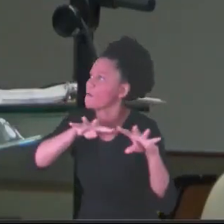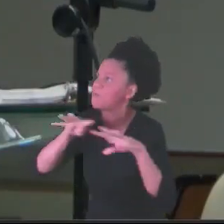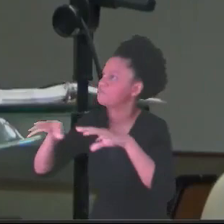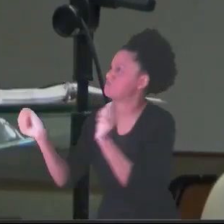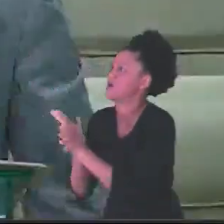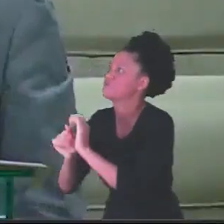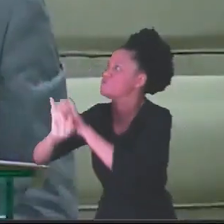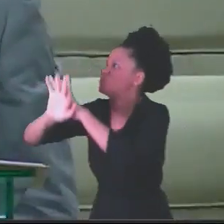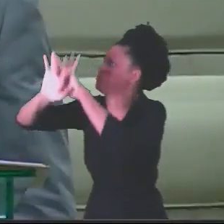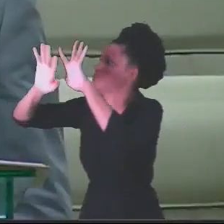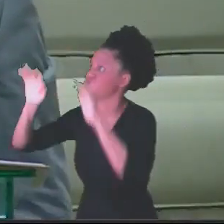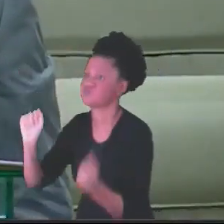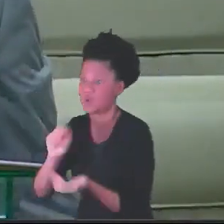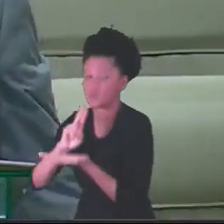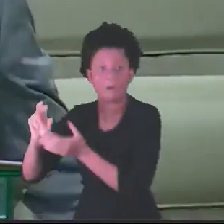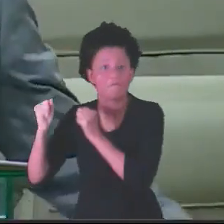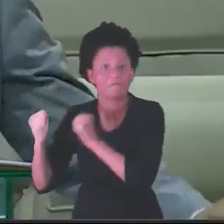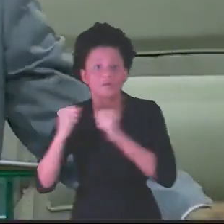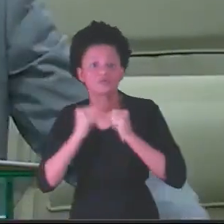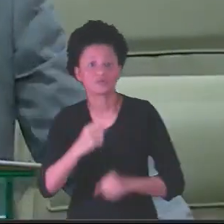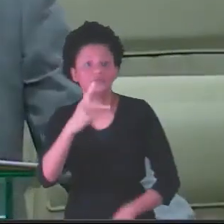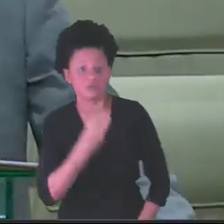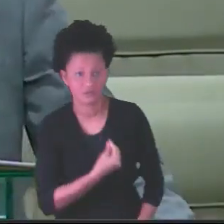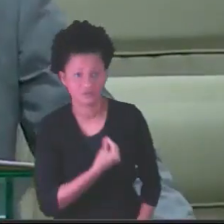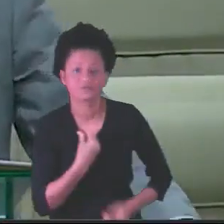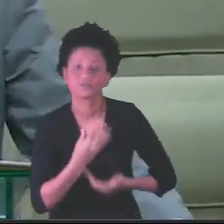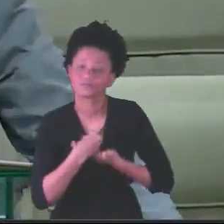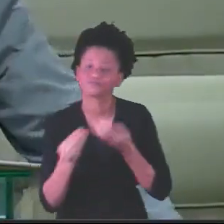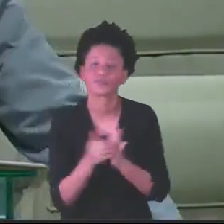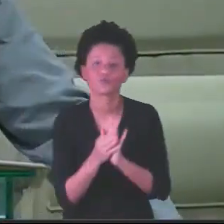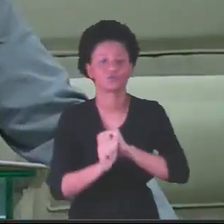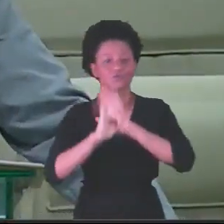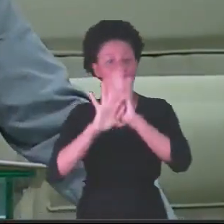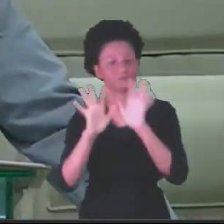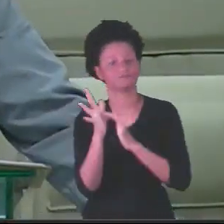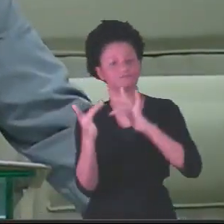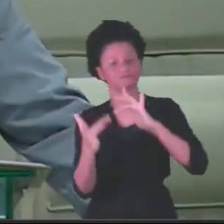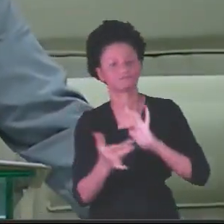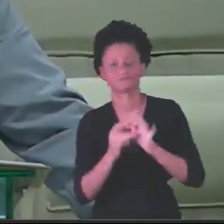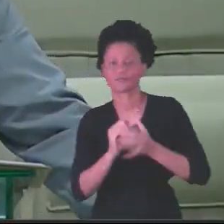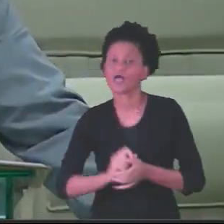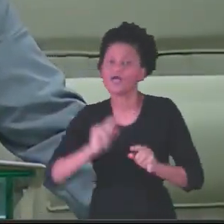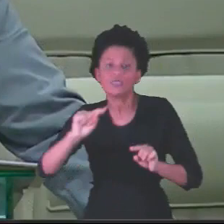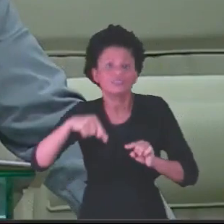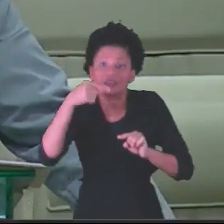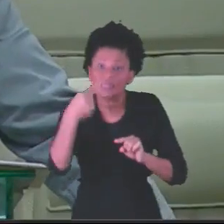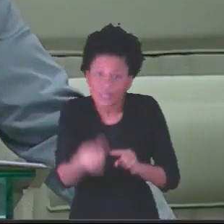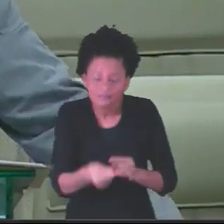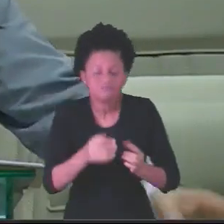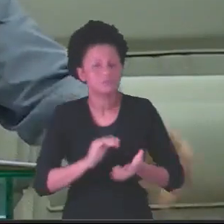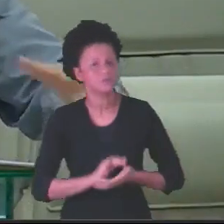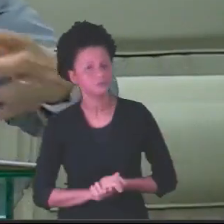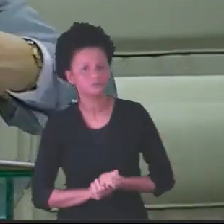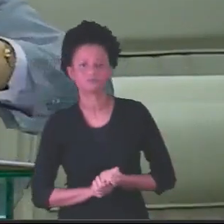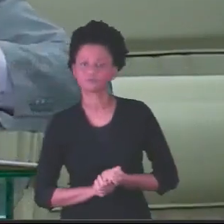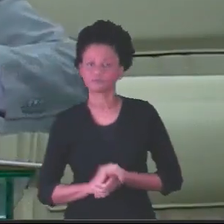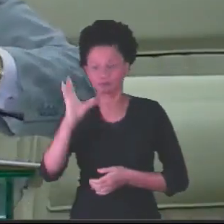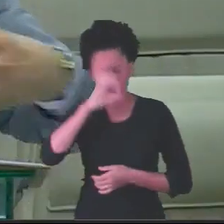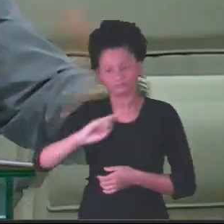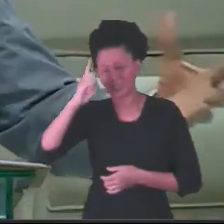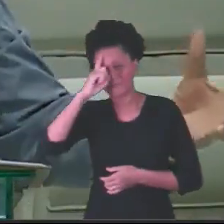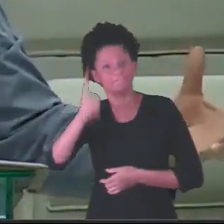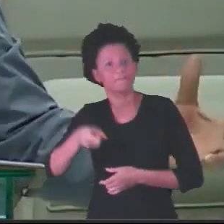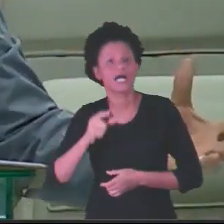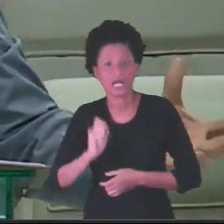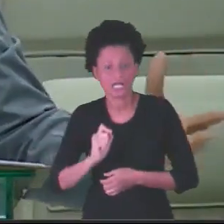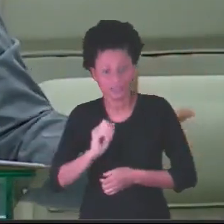glorificado poderosamente na sua vida agora exas jesus depois de começo deus tomando um